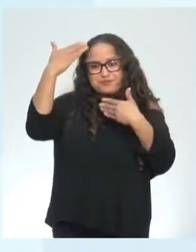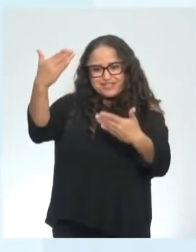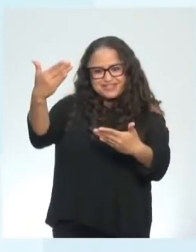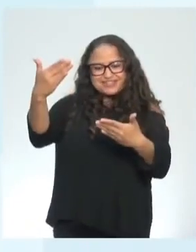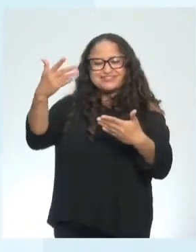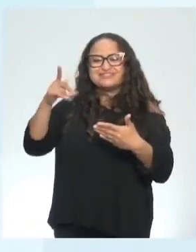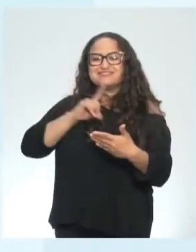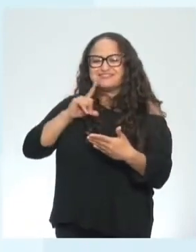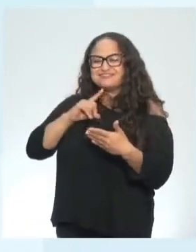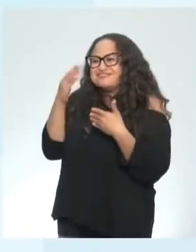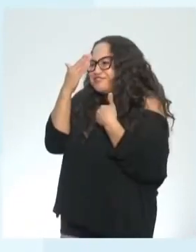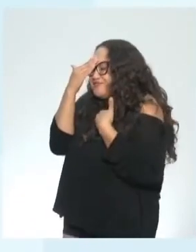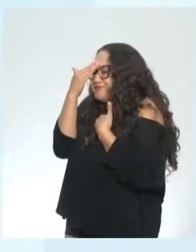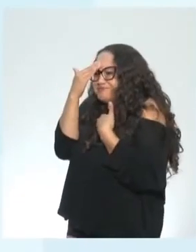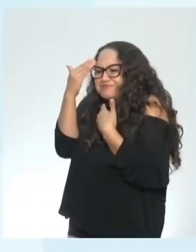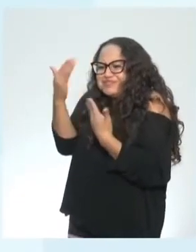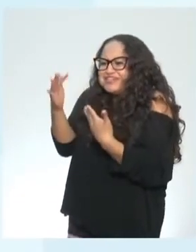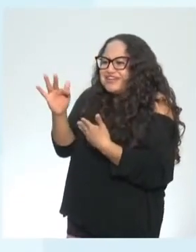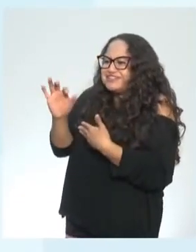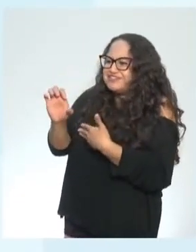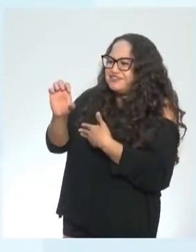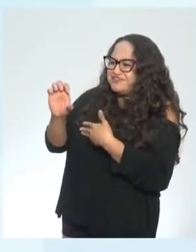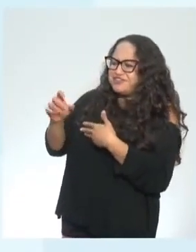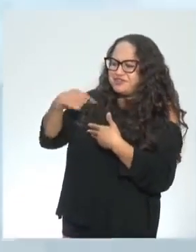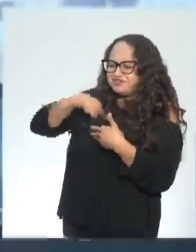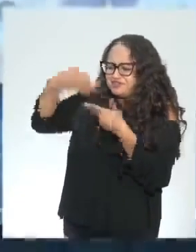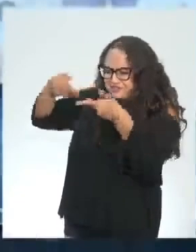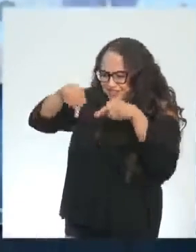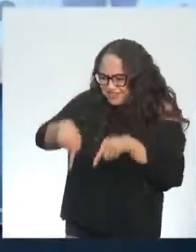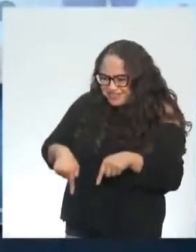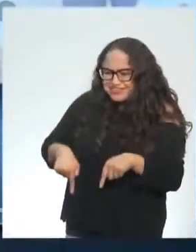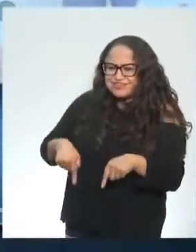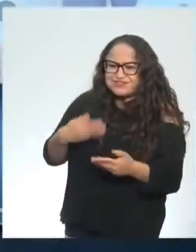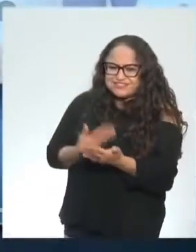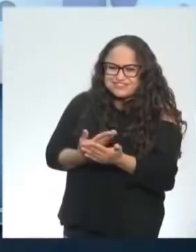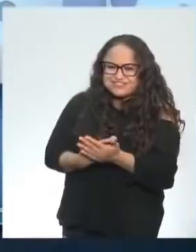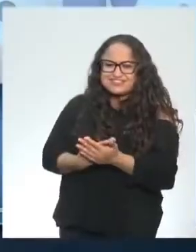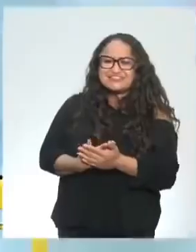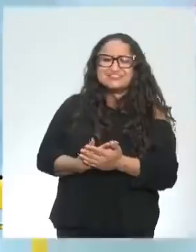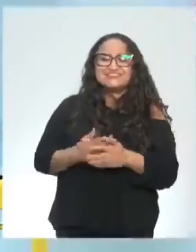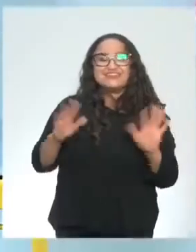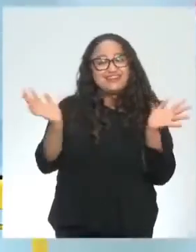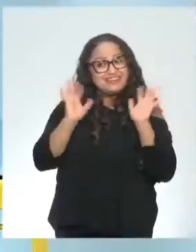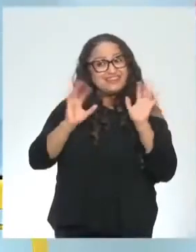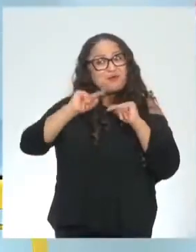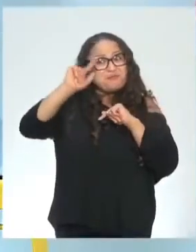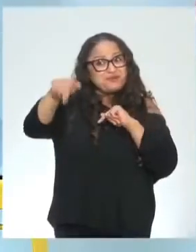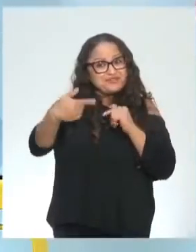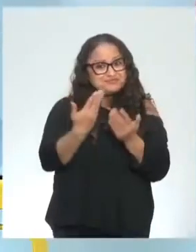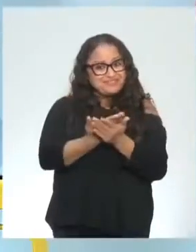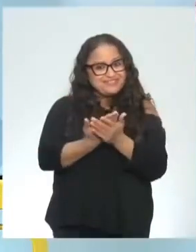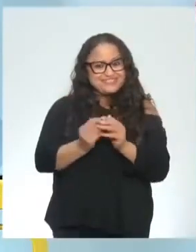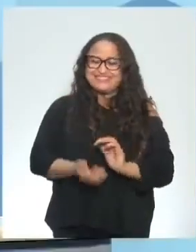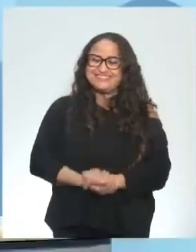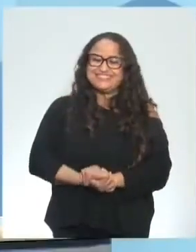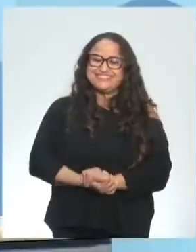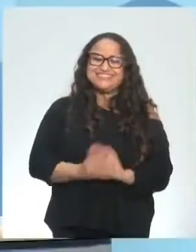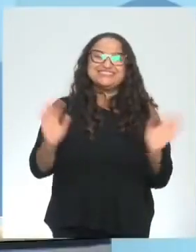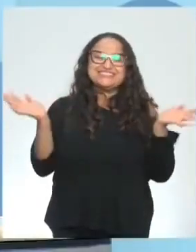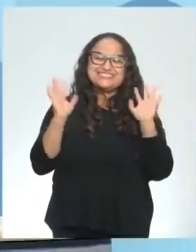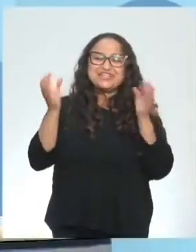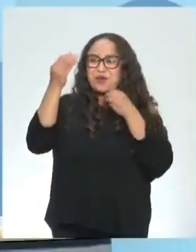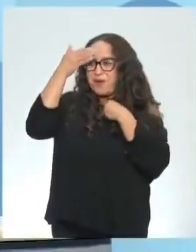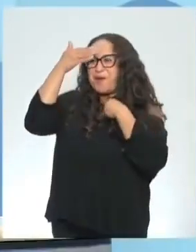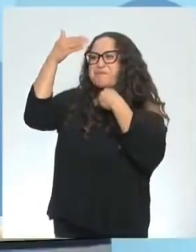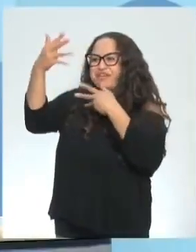Fernanda tem que ver o esmalte for heaven for Beauty Day por estar aqui hoje é nesse onde Espero te ver mais vezes tem